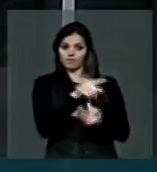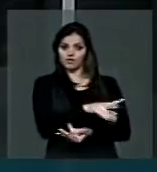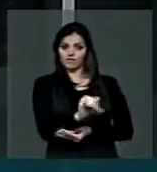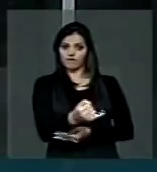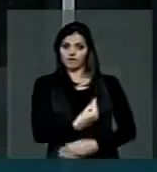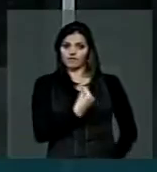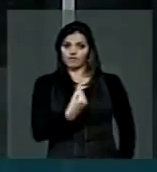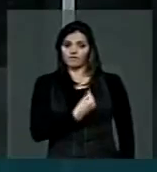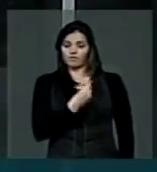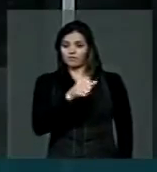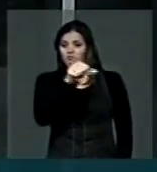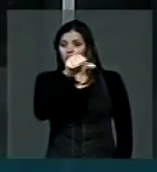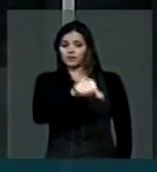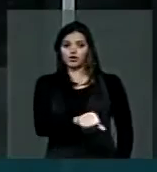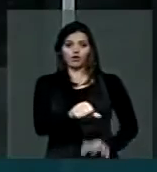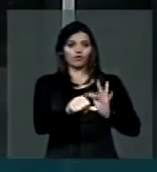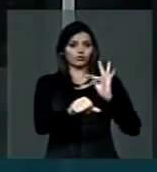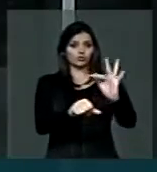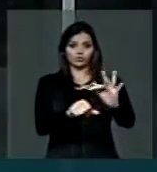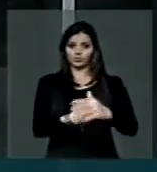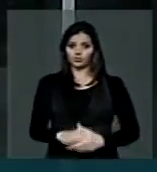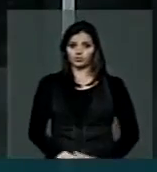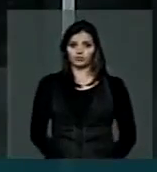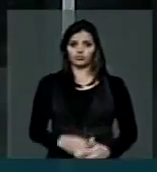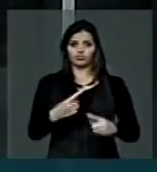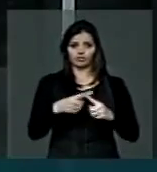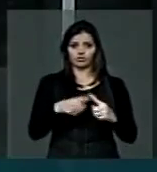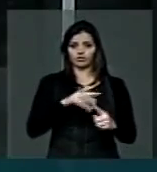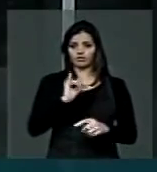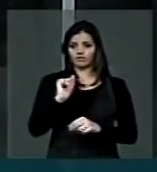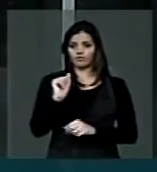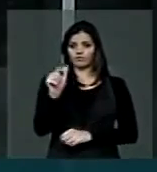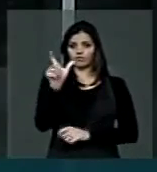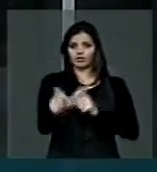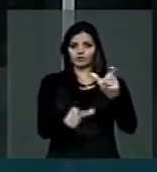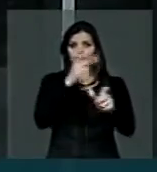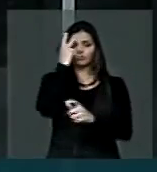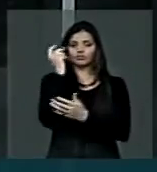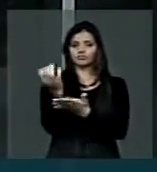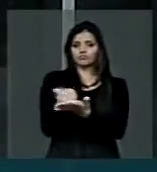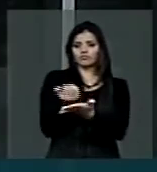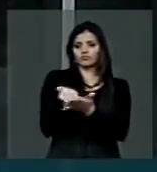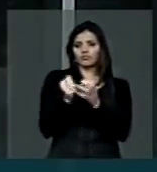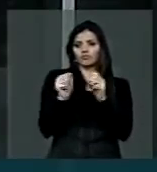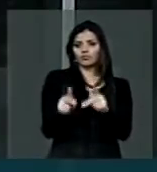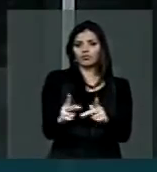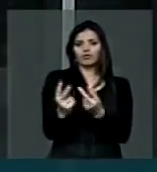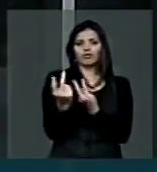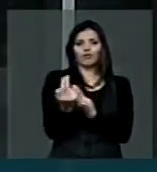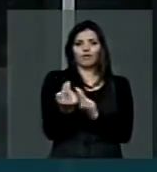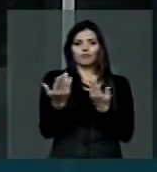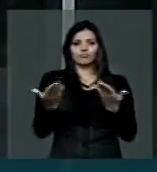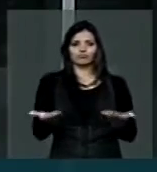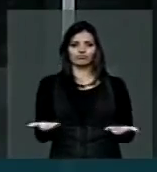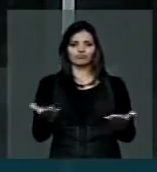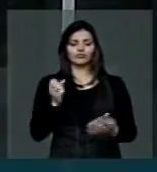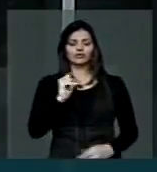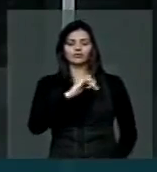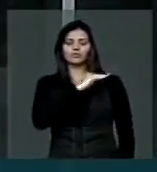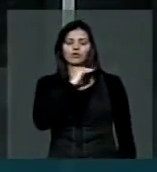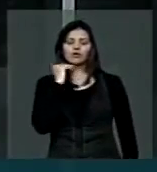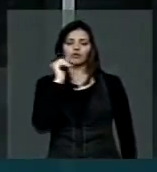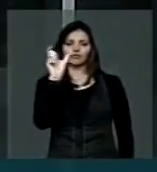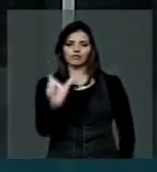condições ainda piores, senhores deputados, quando se tornarem pensionistas ou aposentados em caso de óbito